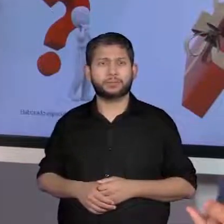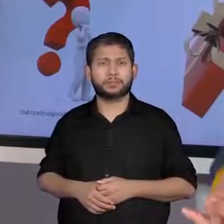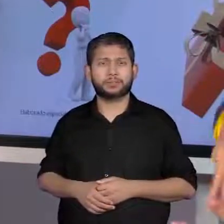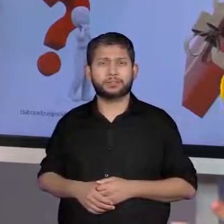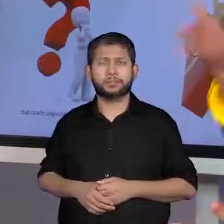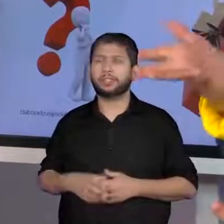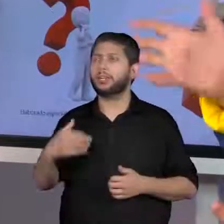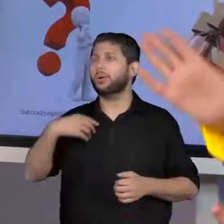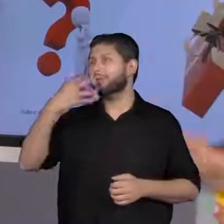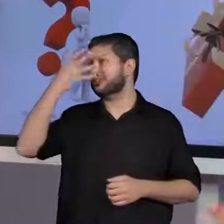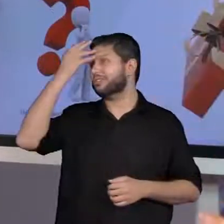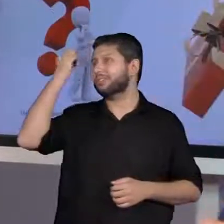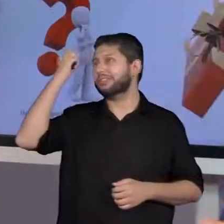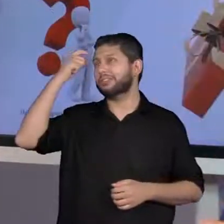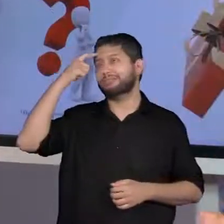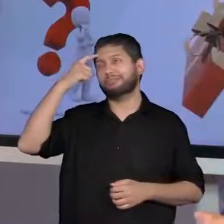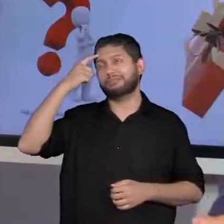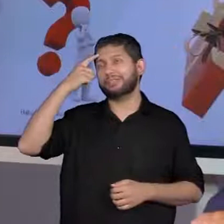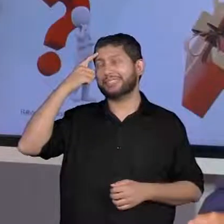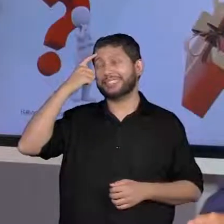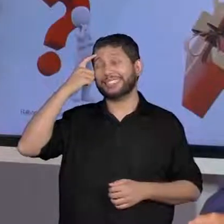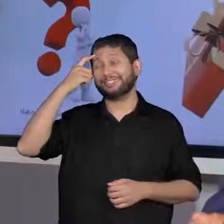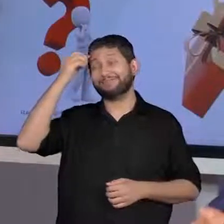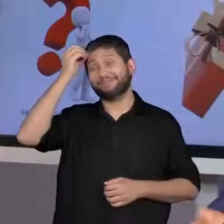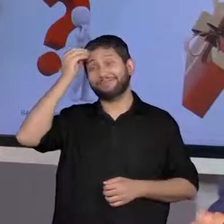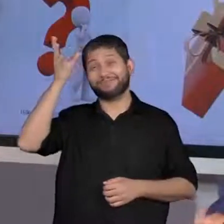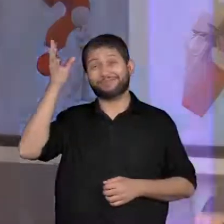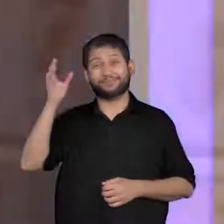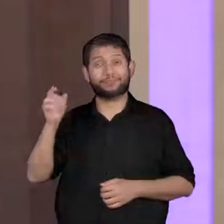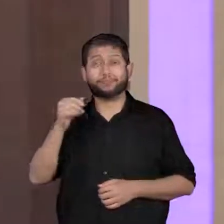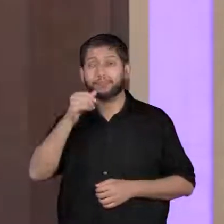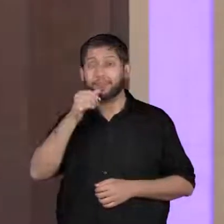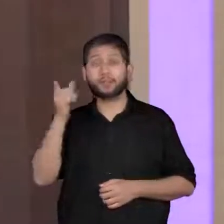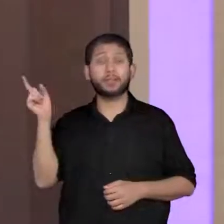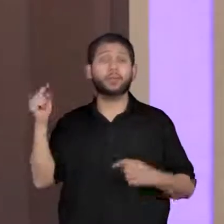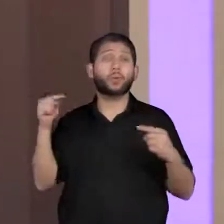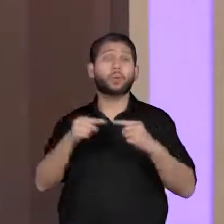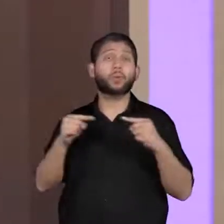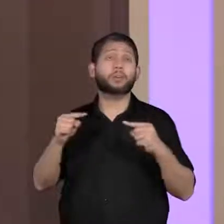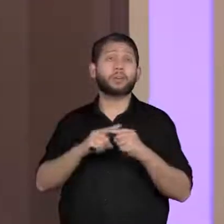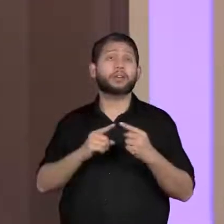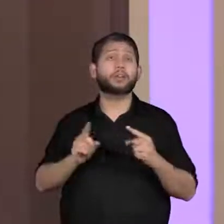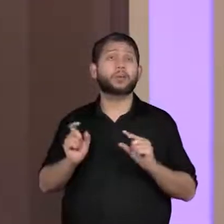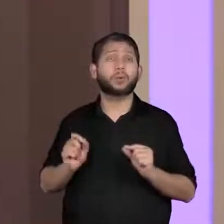Eu esqueci a palavra, professora, não vou saber. De onde vem esse material, Pro?